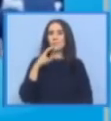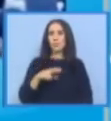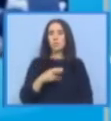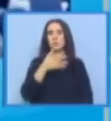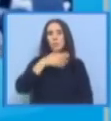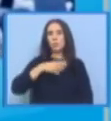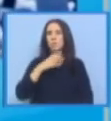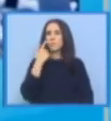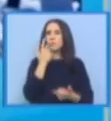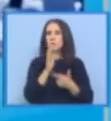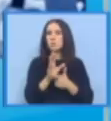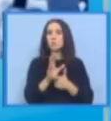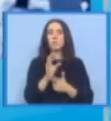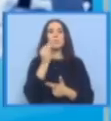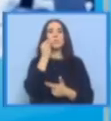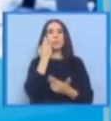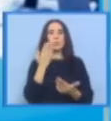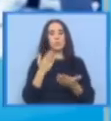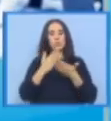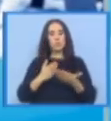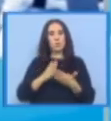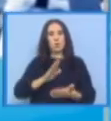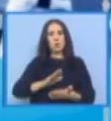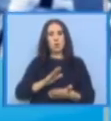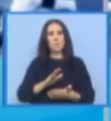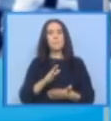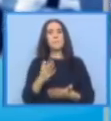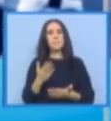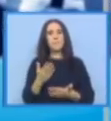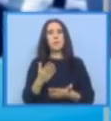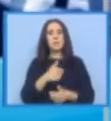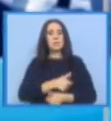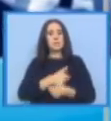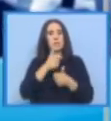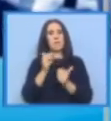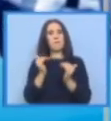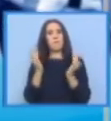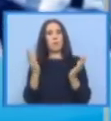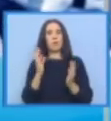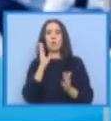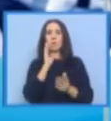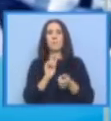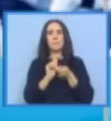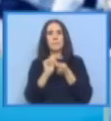por exemplo, como é que estando a estudar fora da sua cidade, a ter de pagar